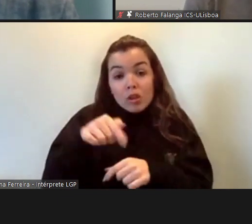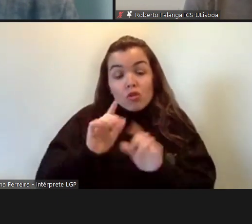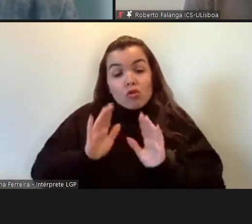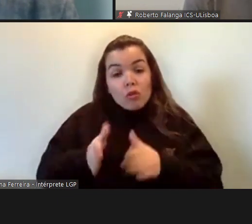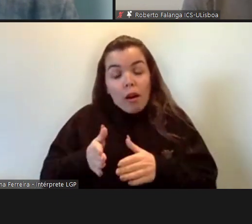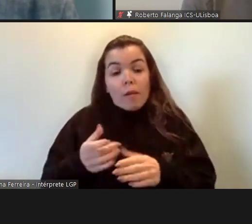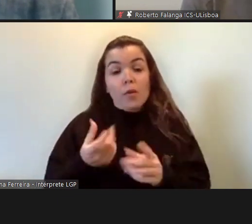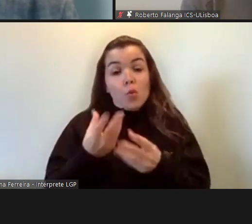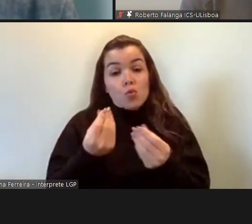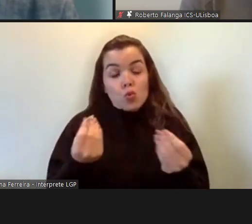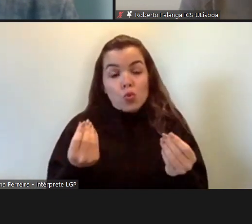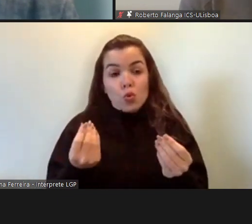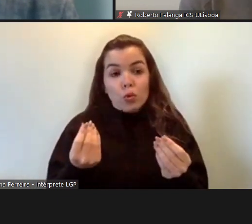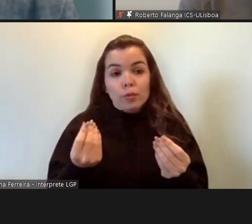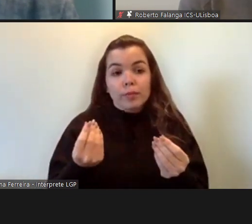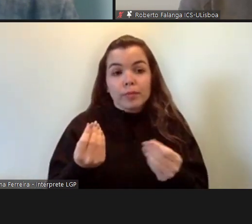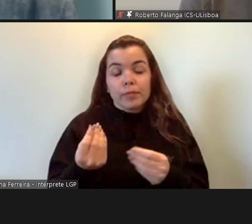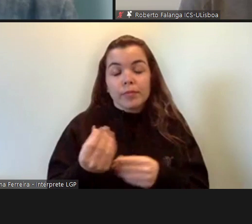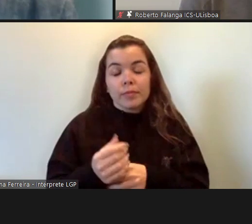havia muitas